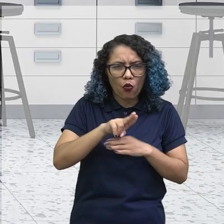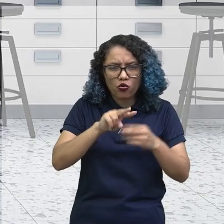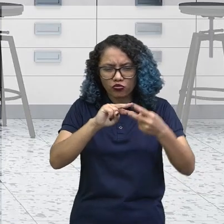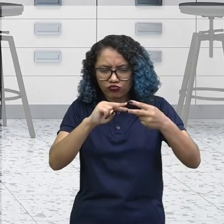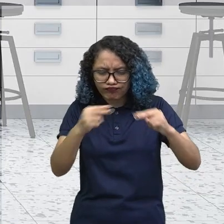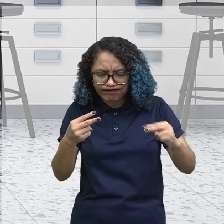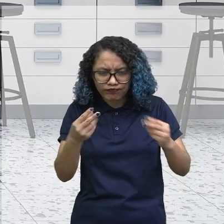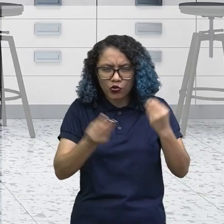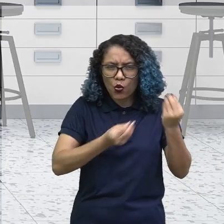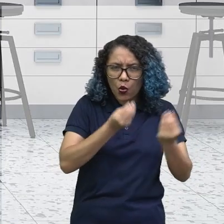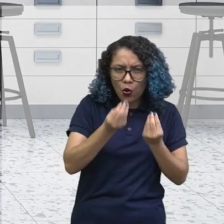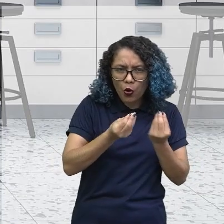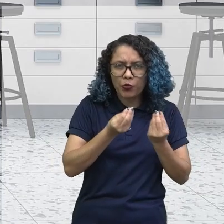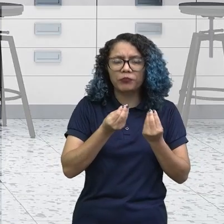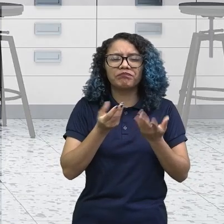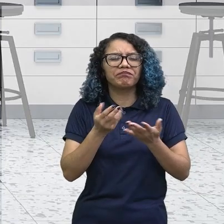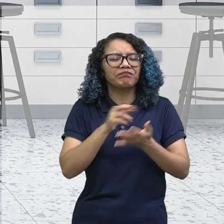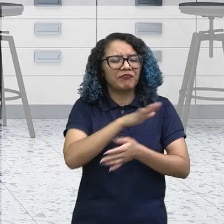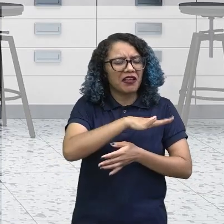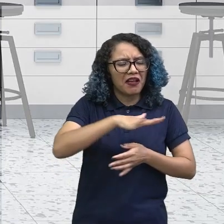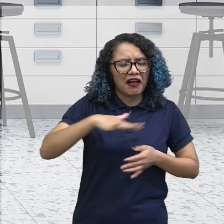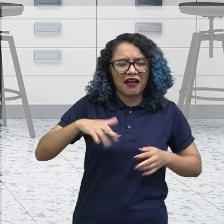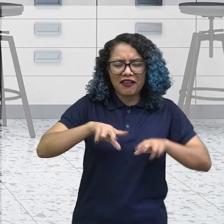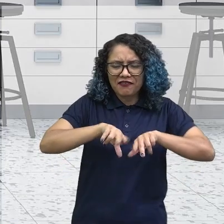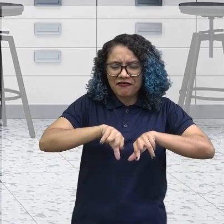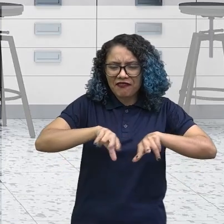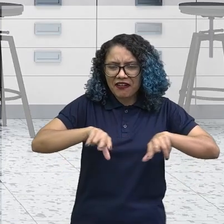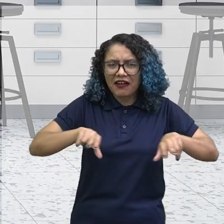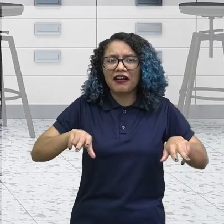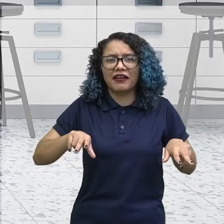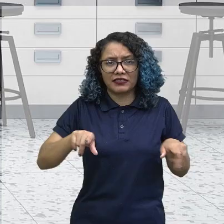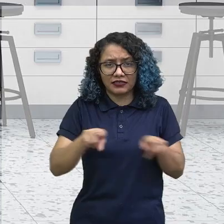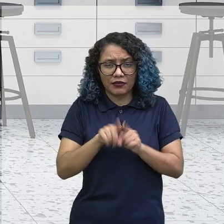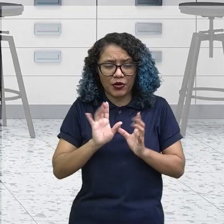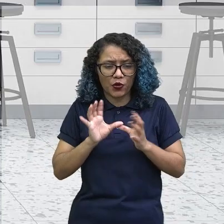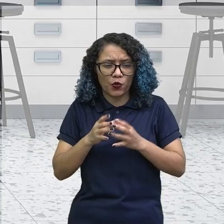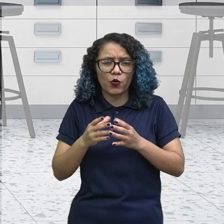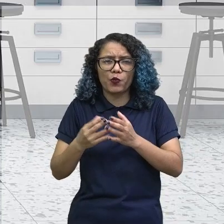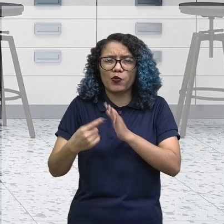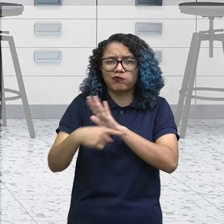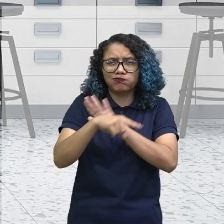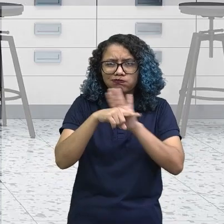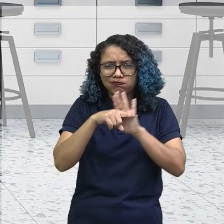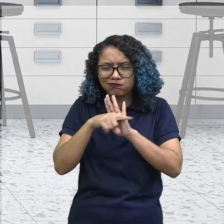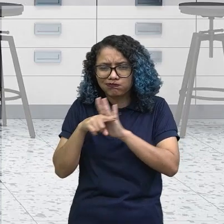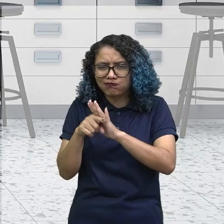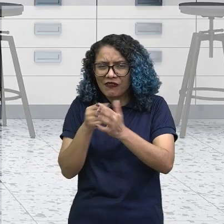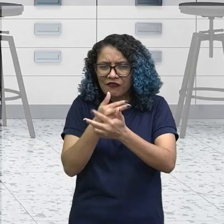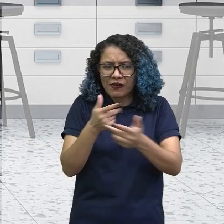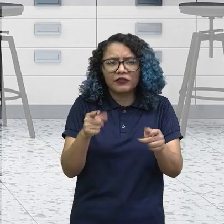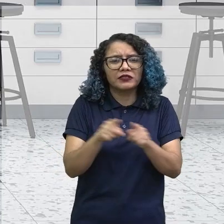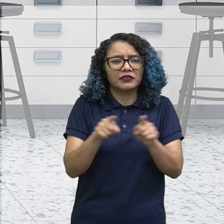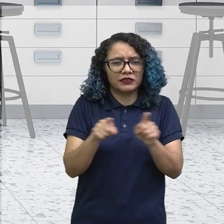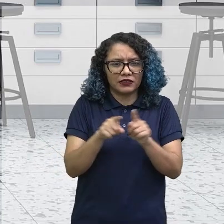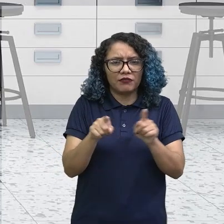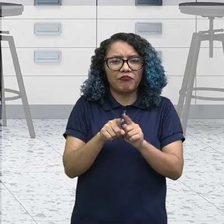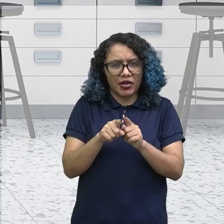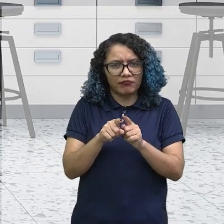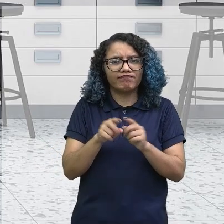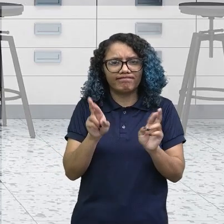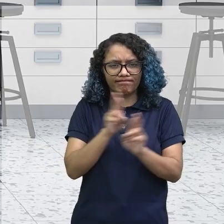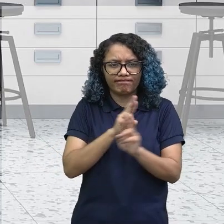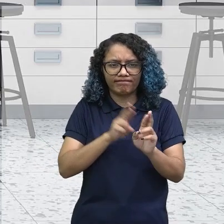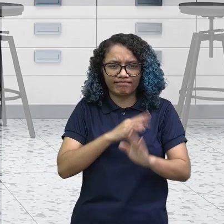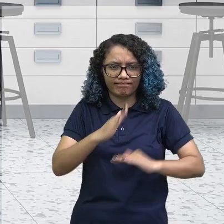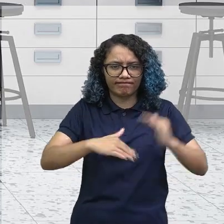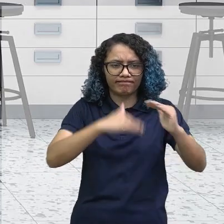genes, né? Então, diversas áreas, diversos pesquisadores estão relacionados com esses tipos de avanços,